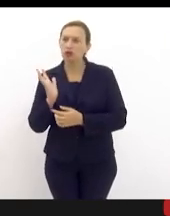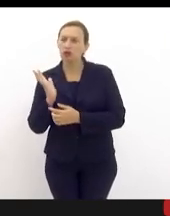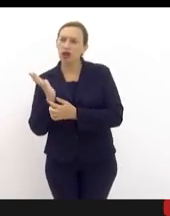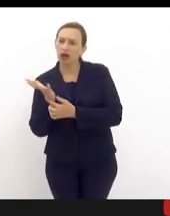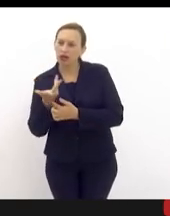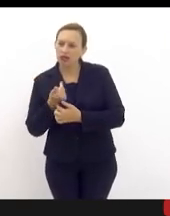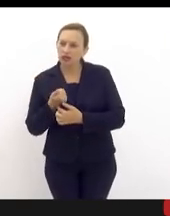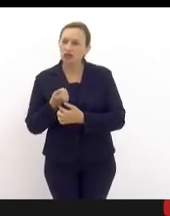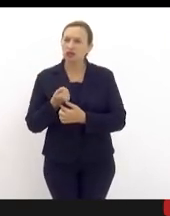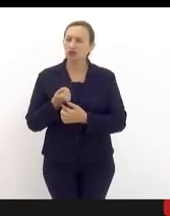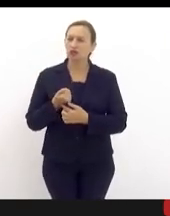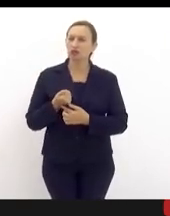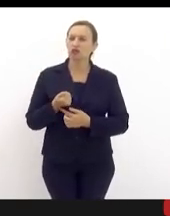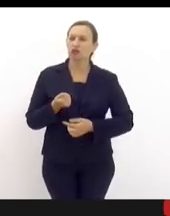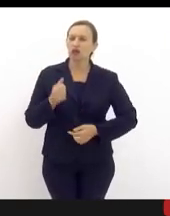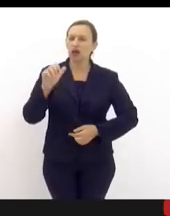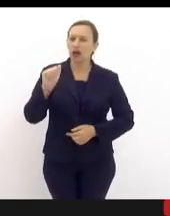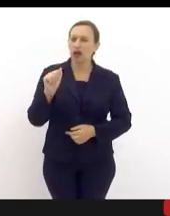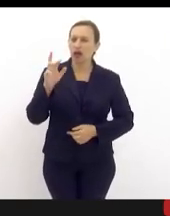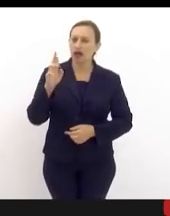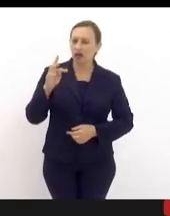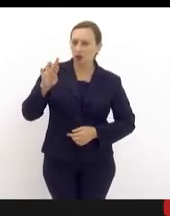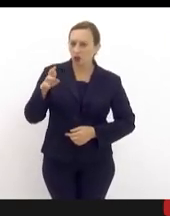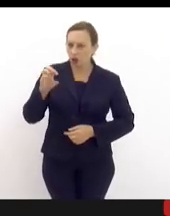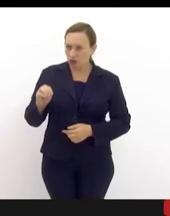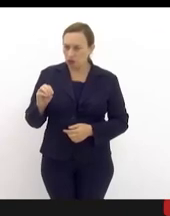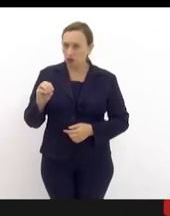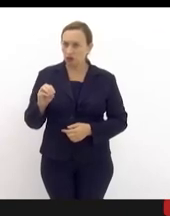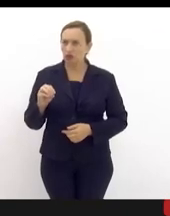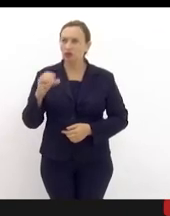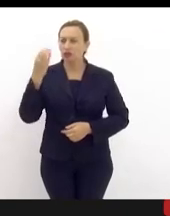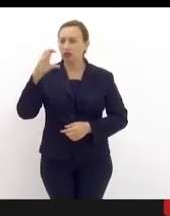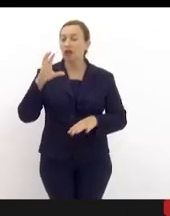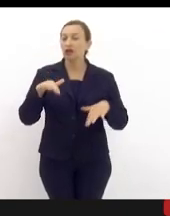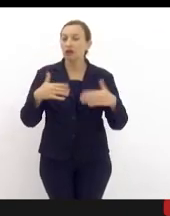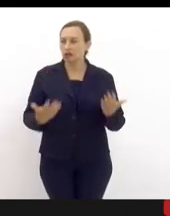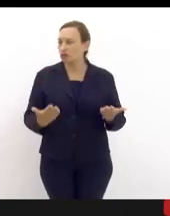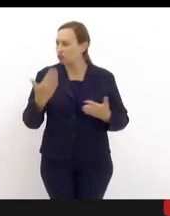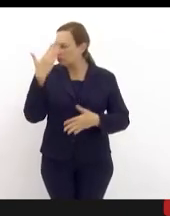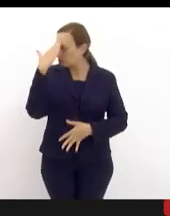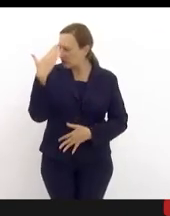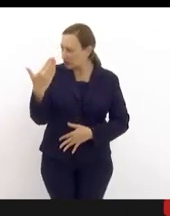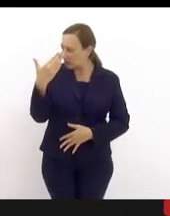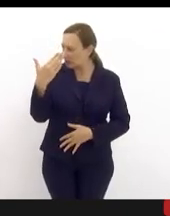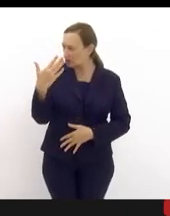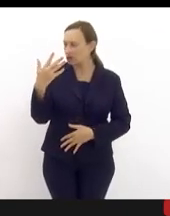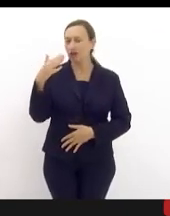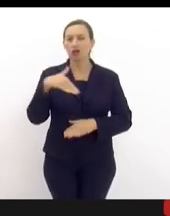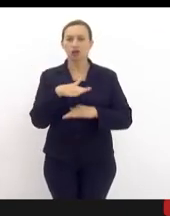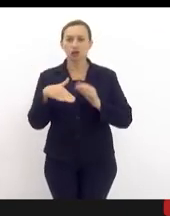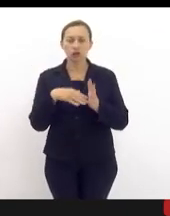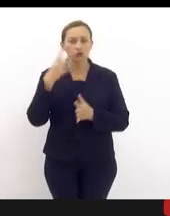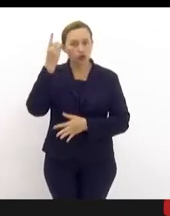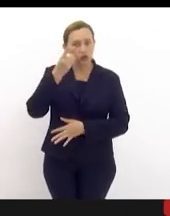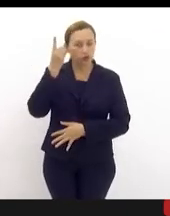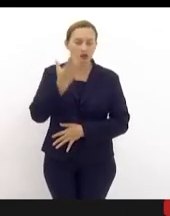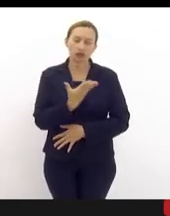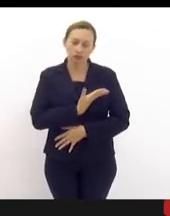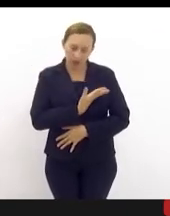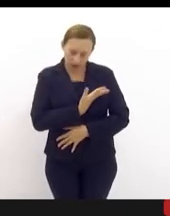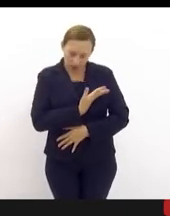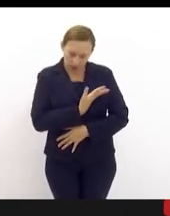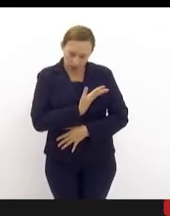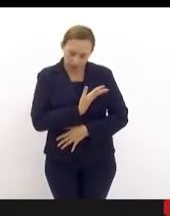arqueológico, paleontológico, ecológico e científico. Portanto, muito obrigado aos senhores deputados, queridos colegas,